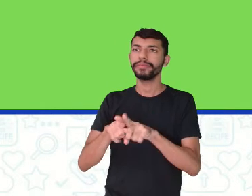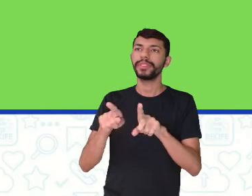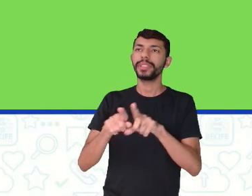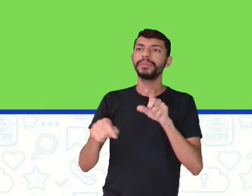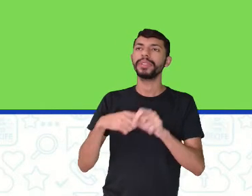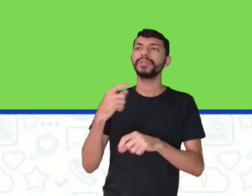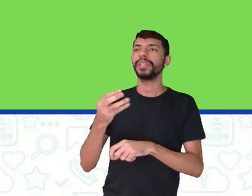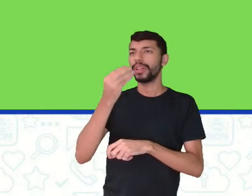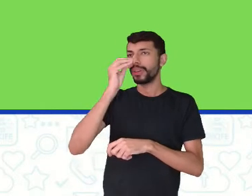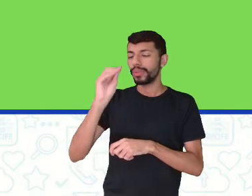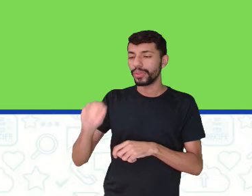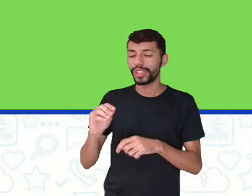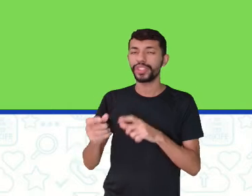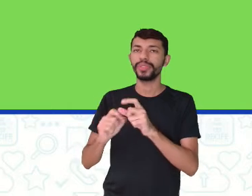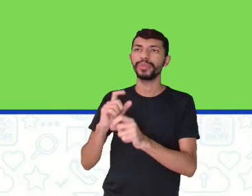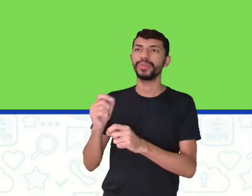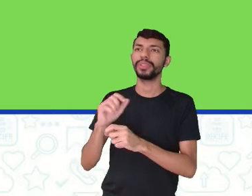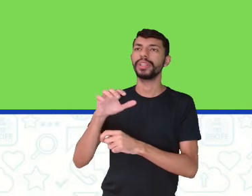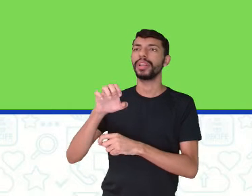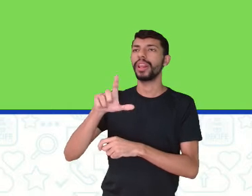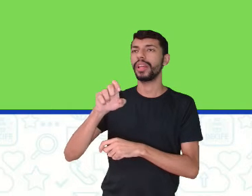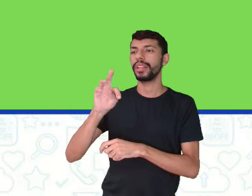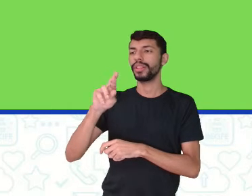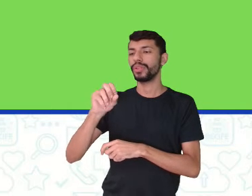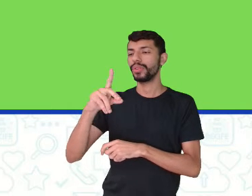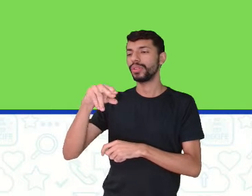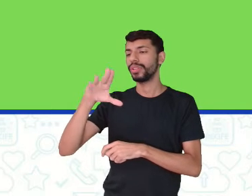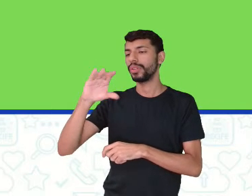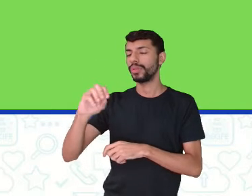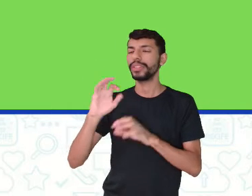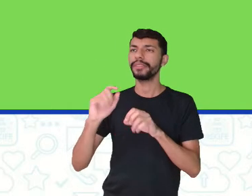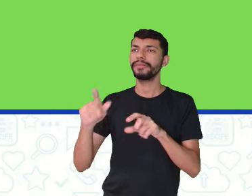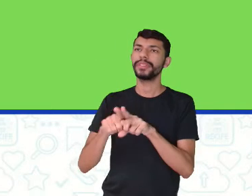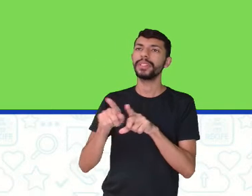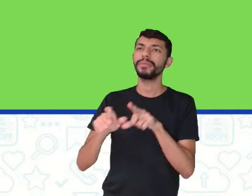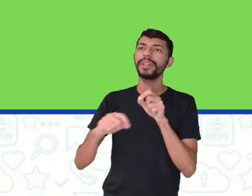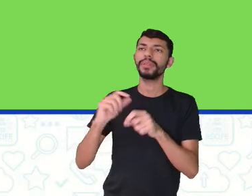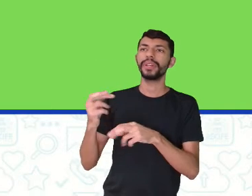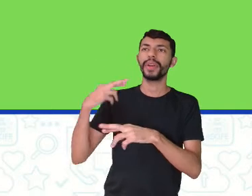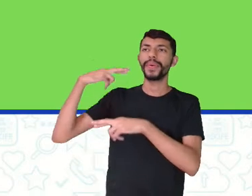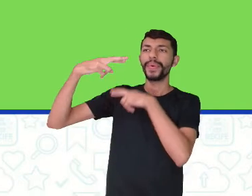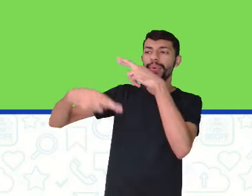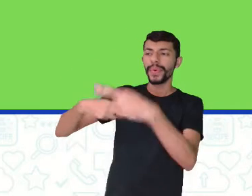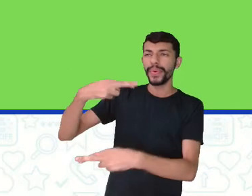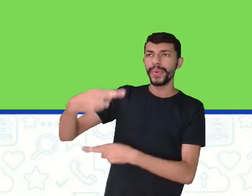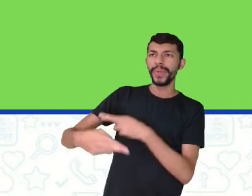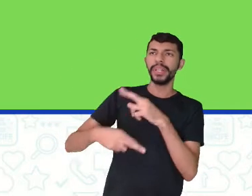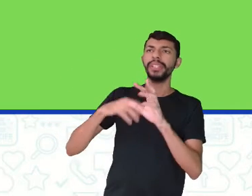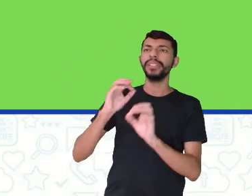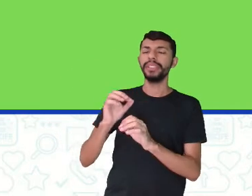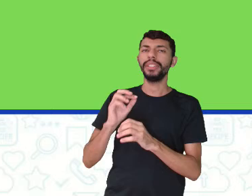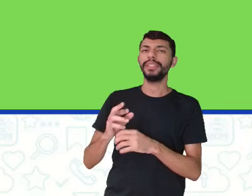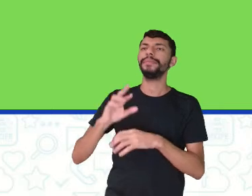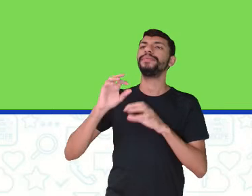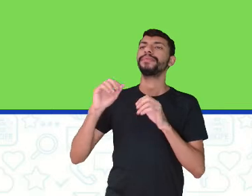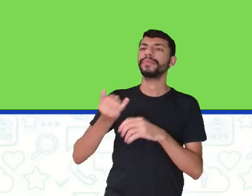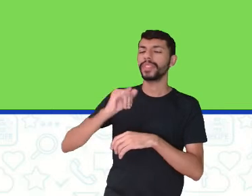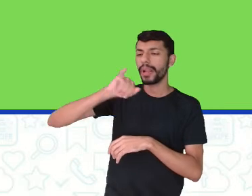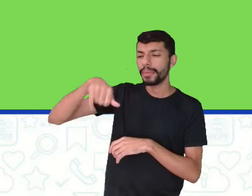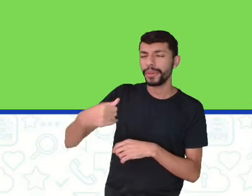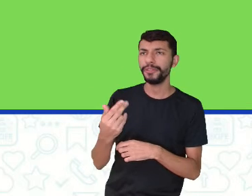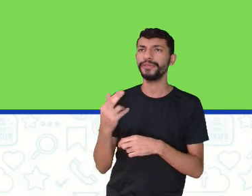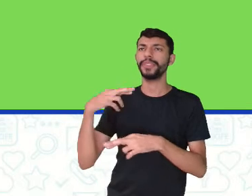nós vimos a questão de sustentabilidade, de reutilizar, reciclar. Então, reutilize,